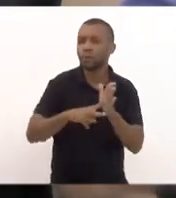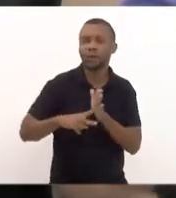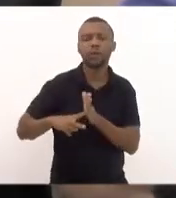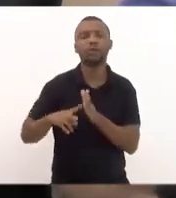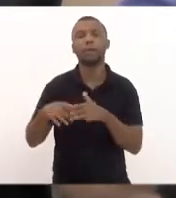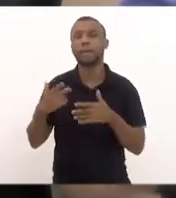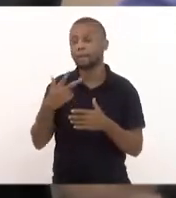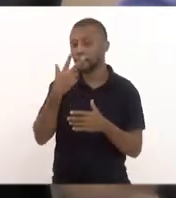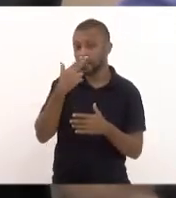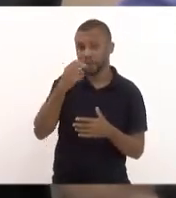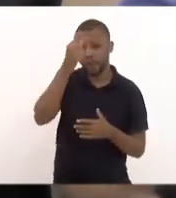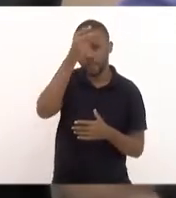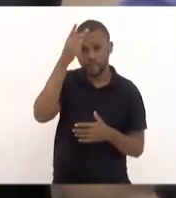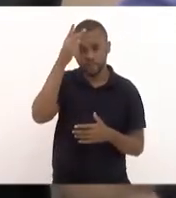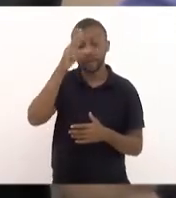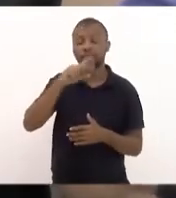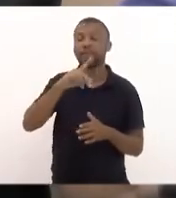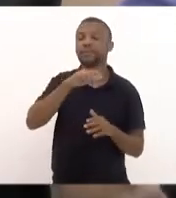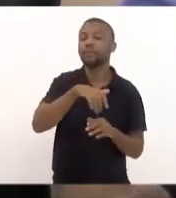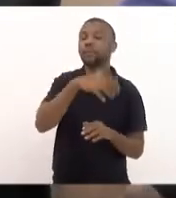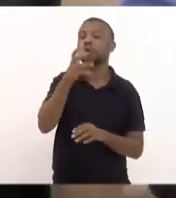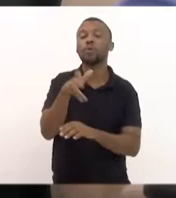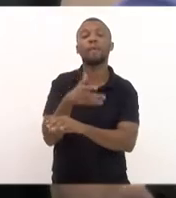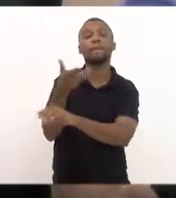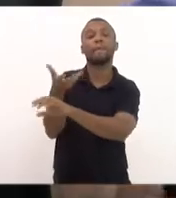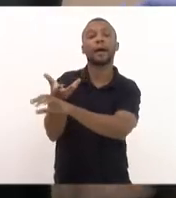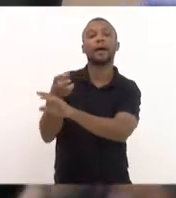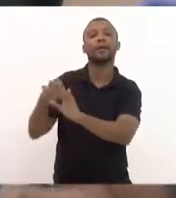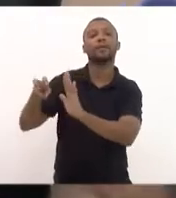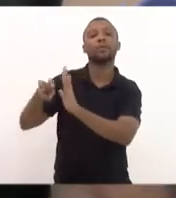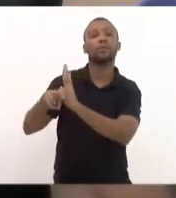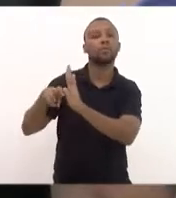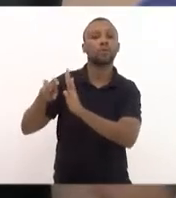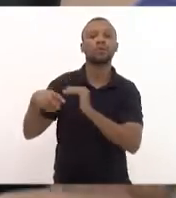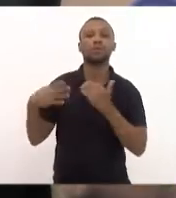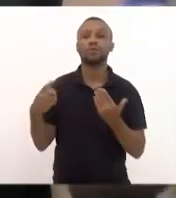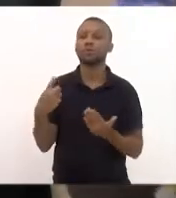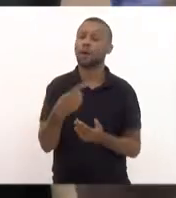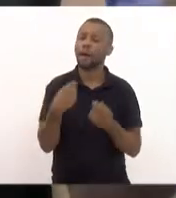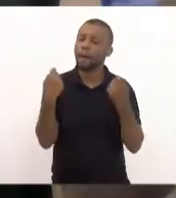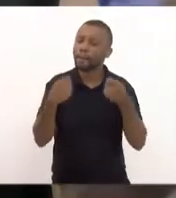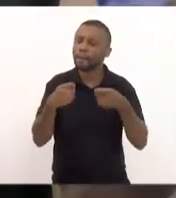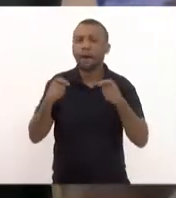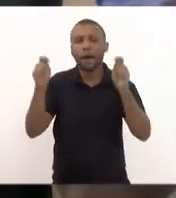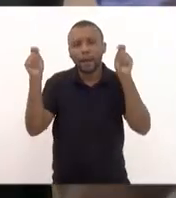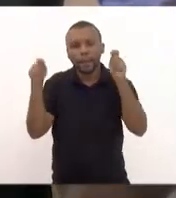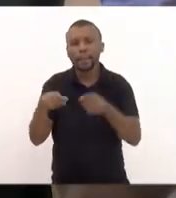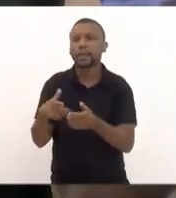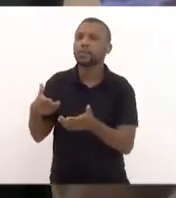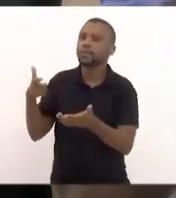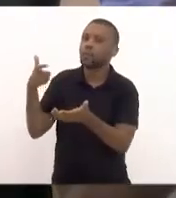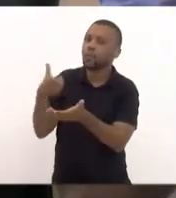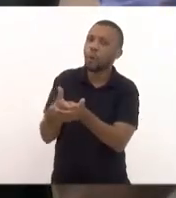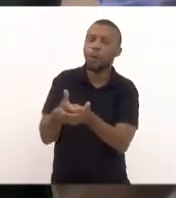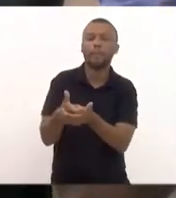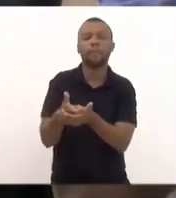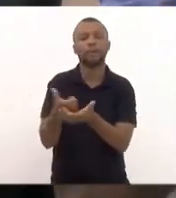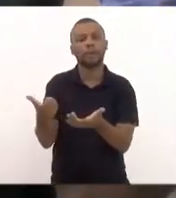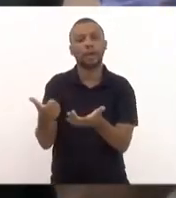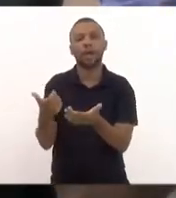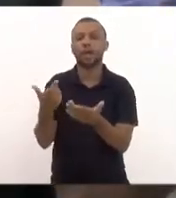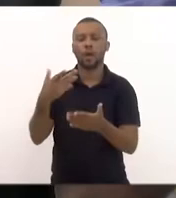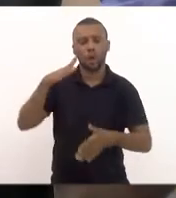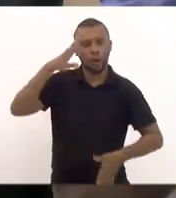a Prefeitura vai fazer ali um outro parque. Então a gente precisa... Travamos essa luta aqui. A capacidade de compra que as Forças Armadas têm, o governo do